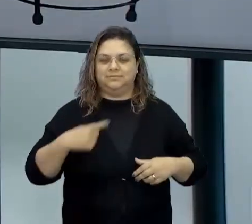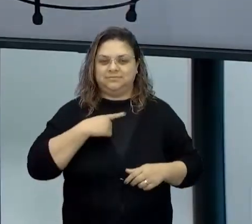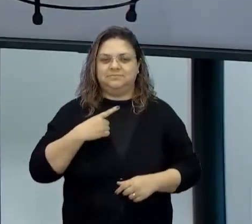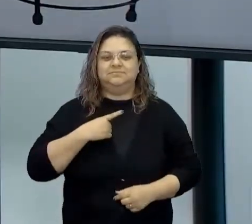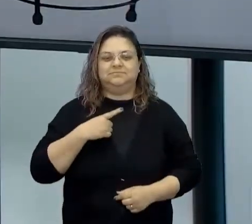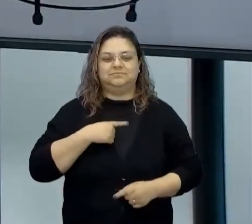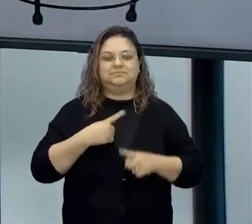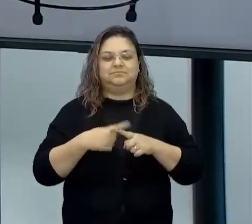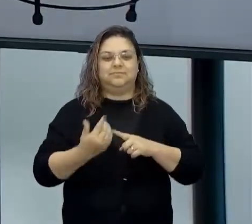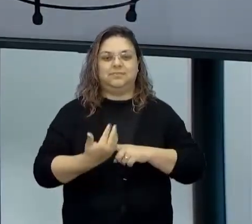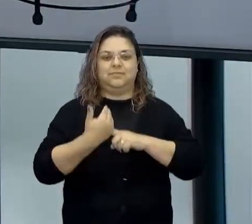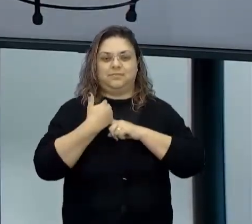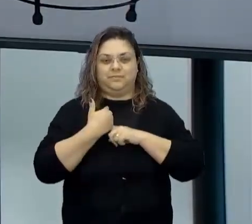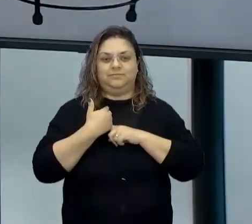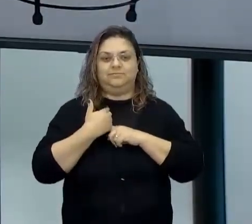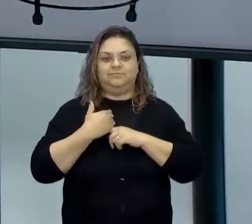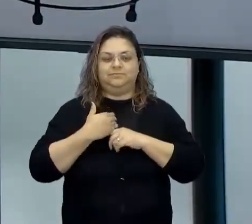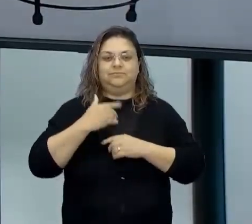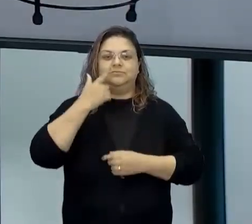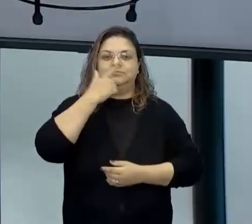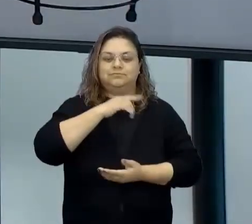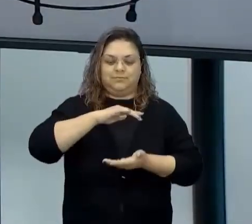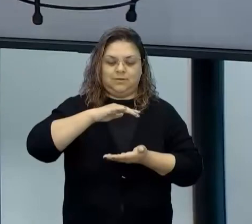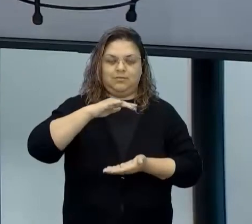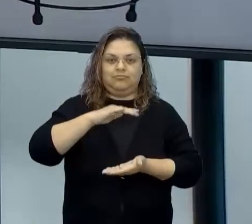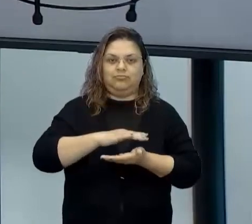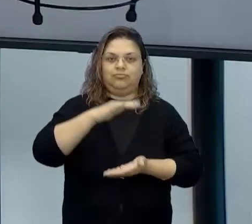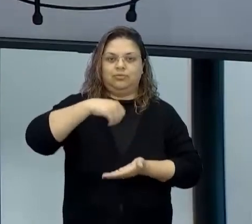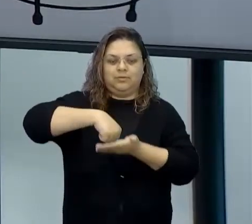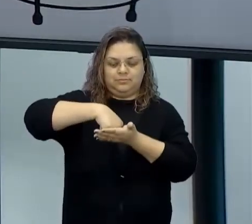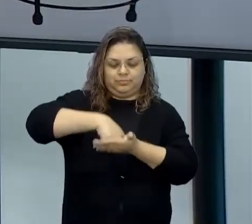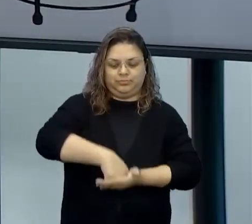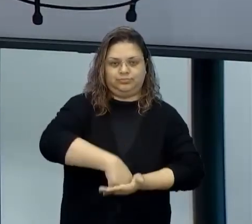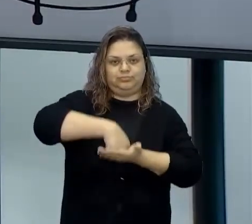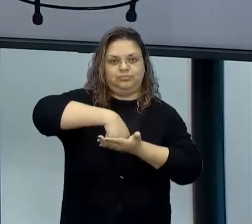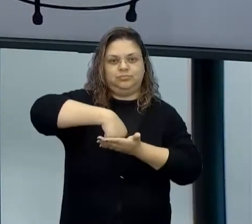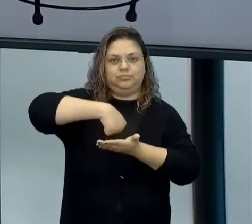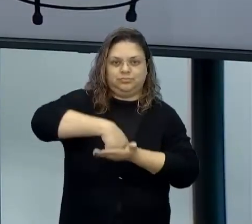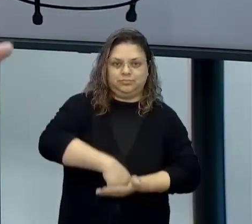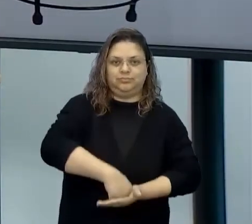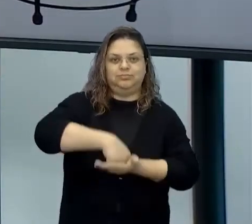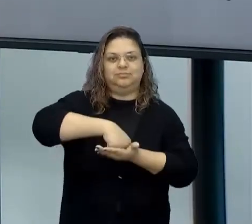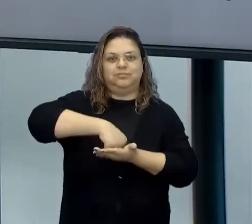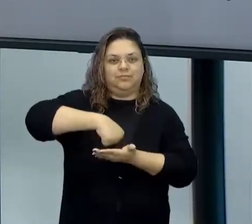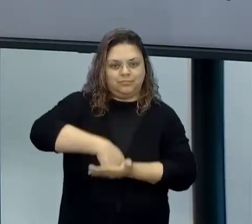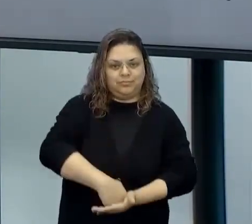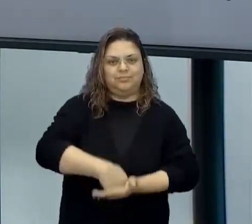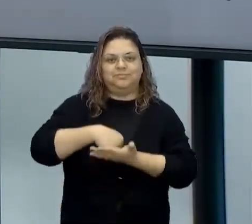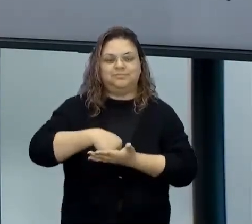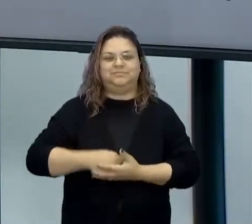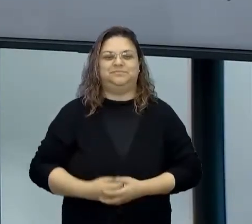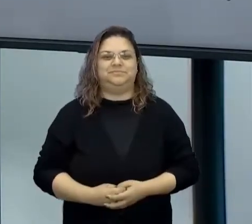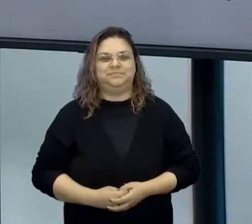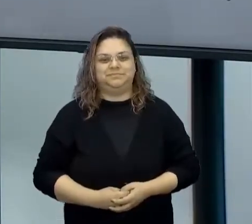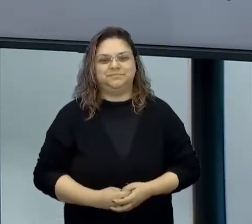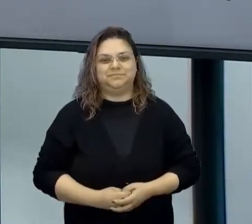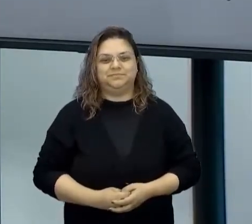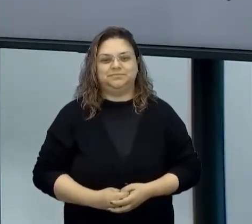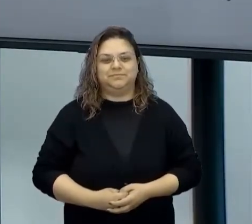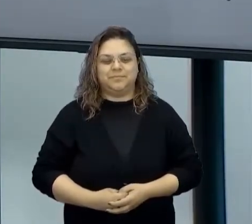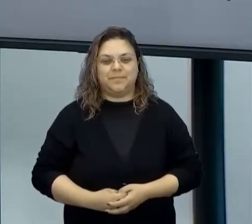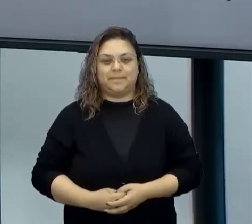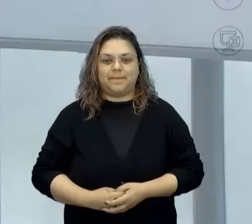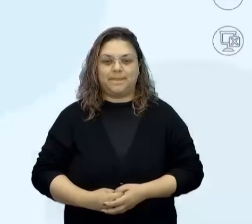aí uma condição de amortecimento em situações de queda ou de impacto, né? A gente tem também